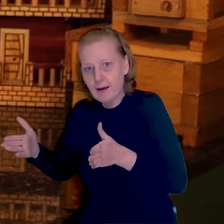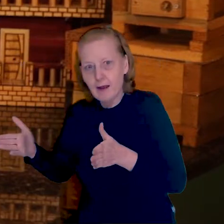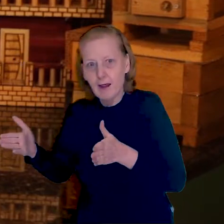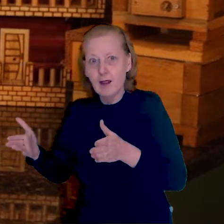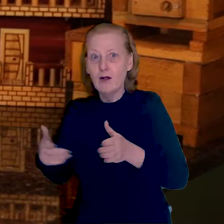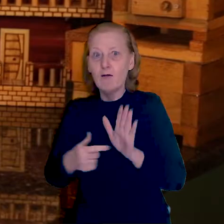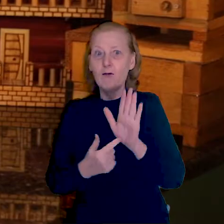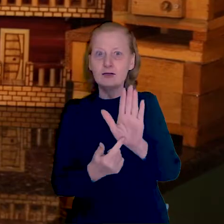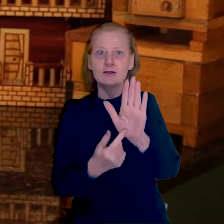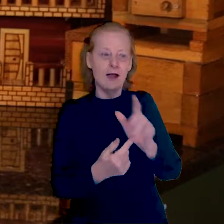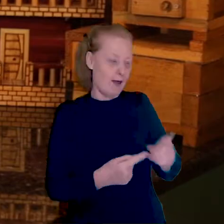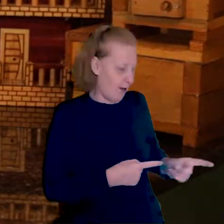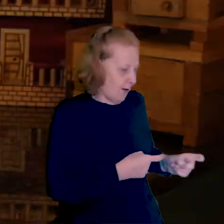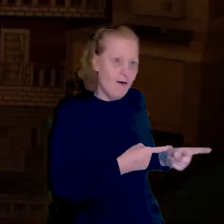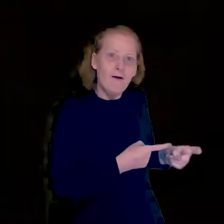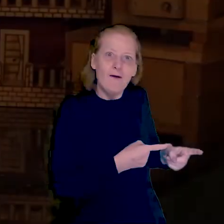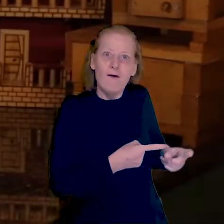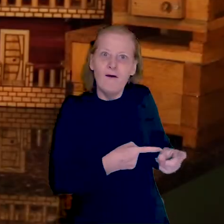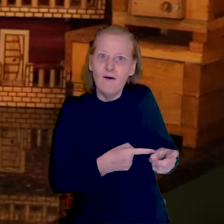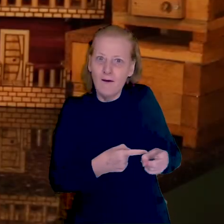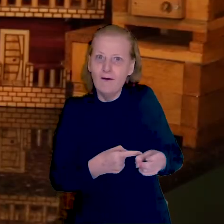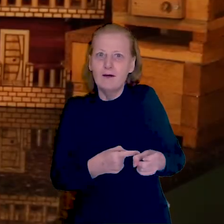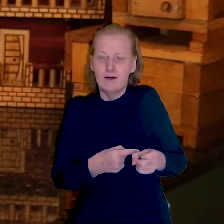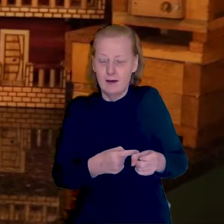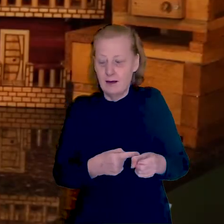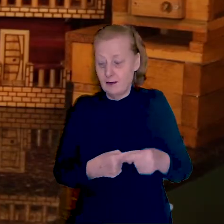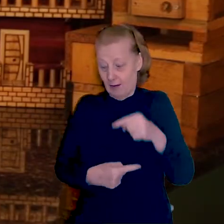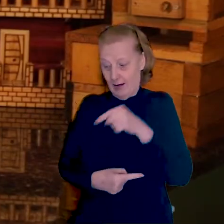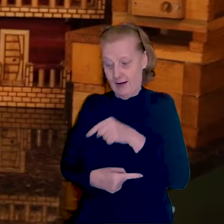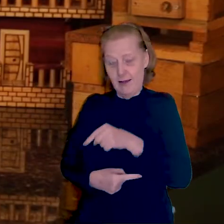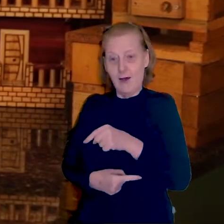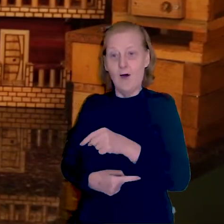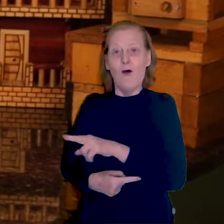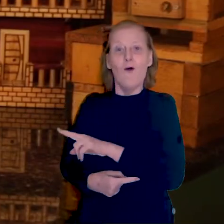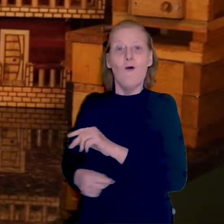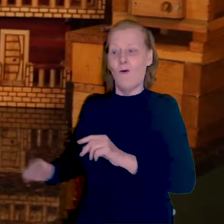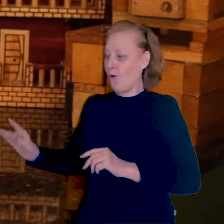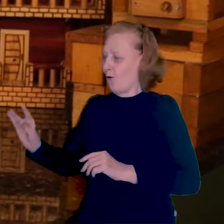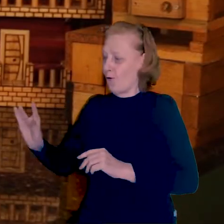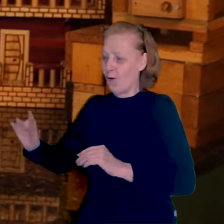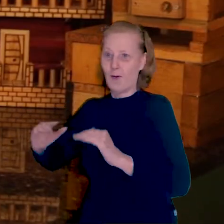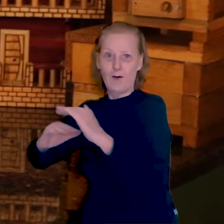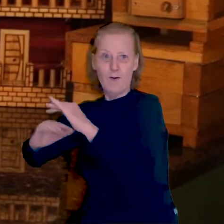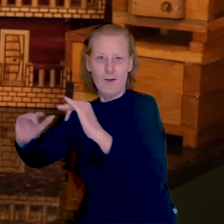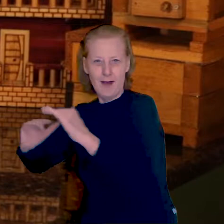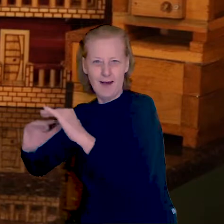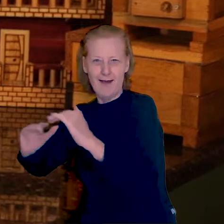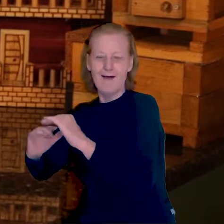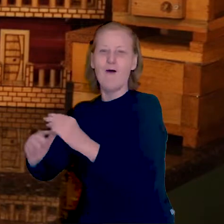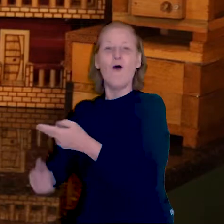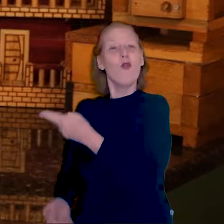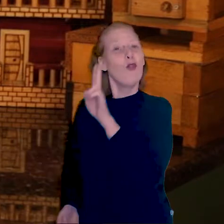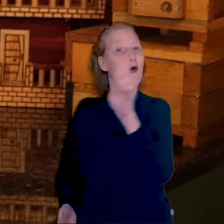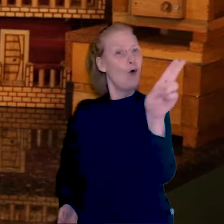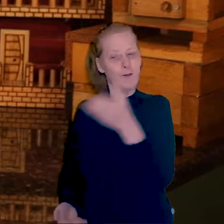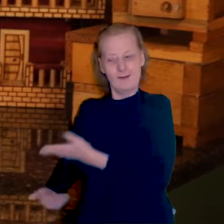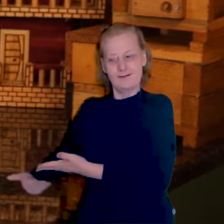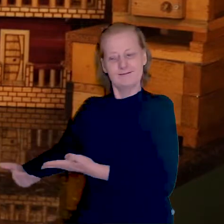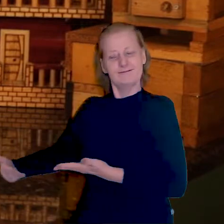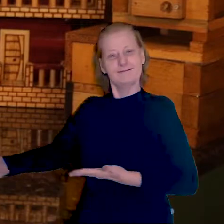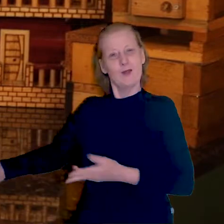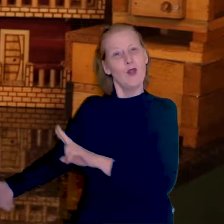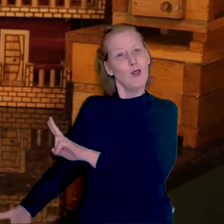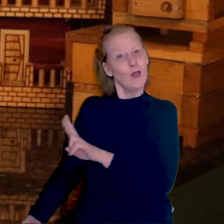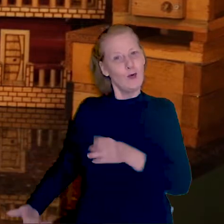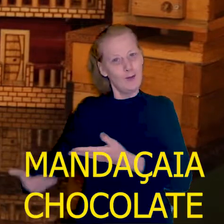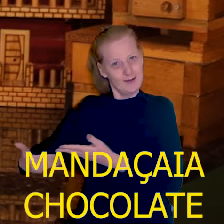os fuorídeos. É uma mandaçaia chocolate, tá? Para quem é apaixonado por essa abelha, ela é muito